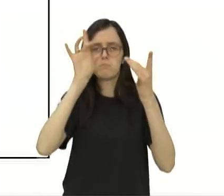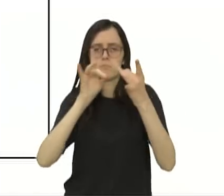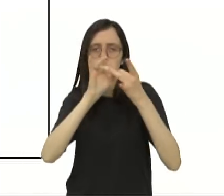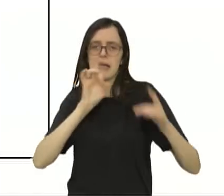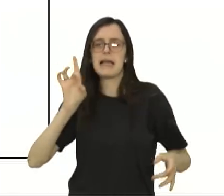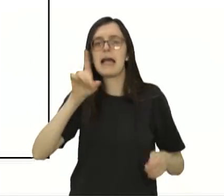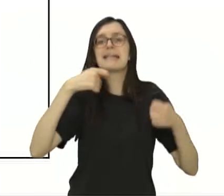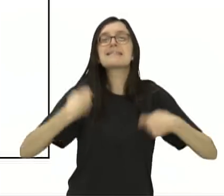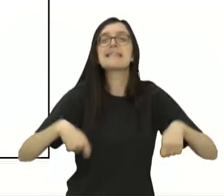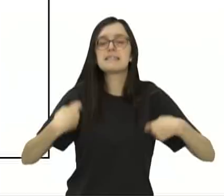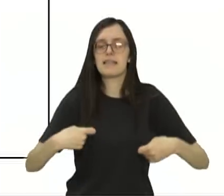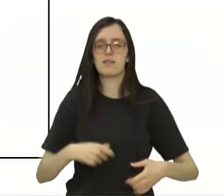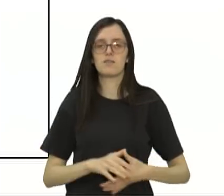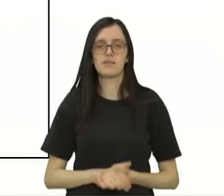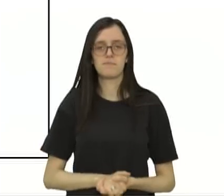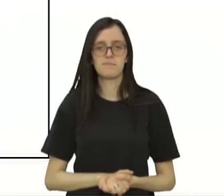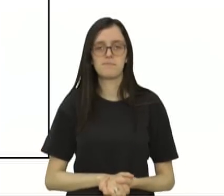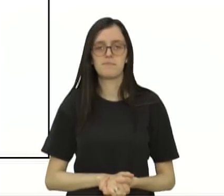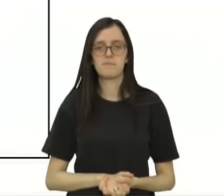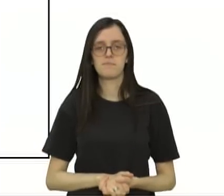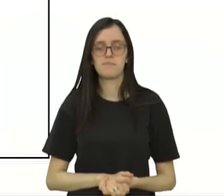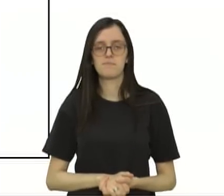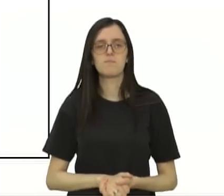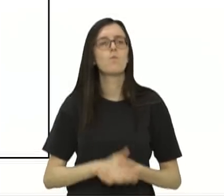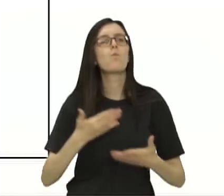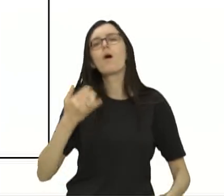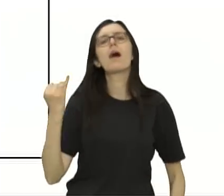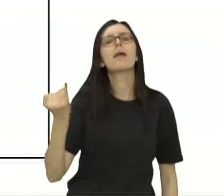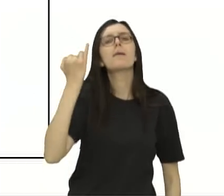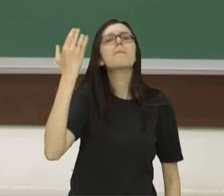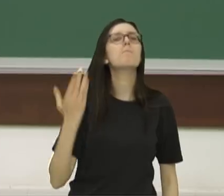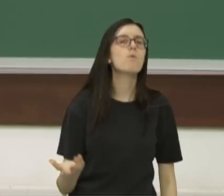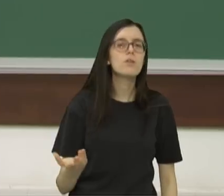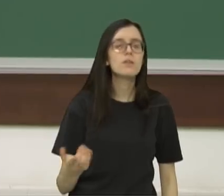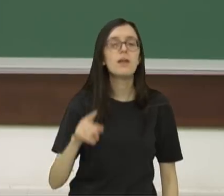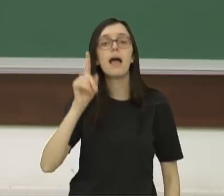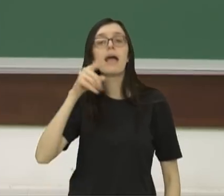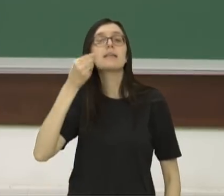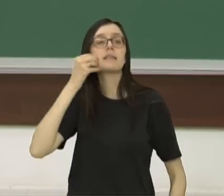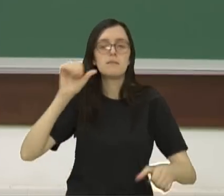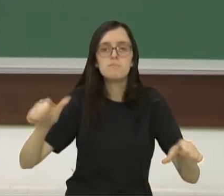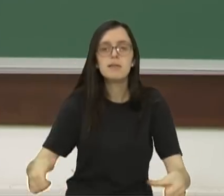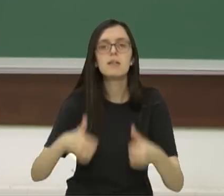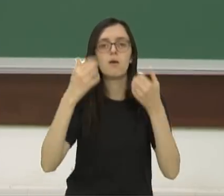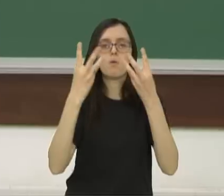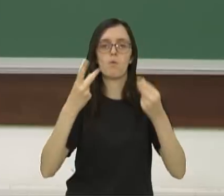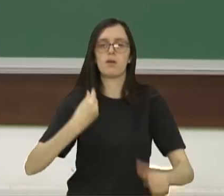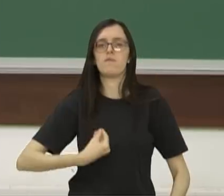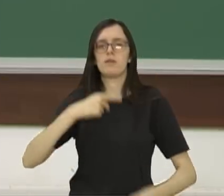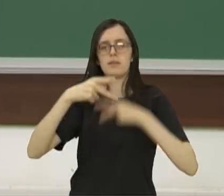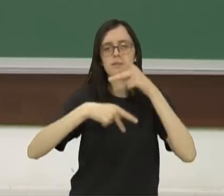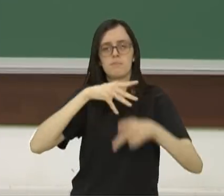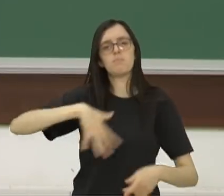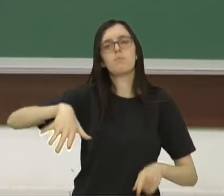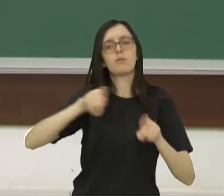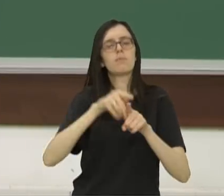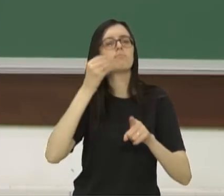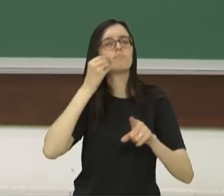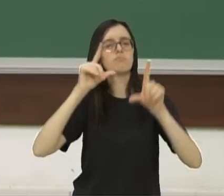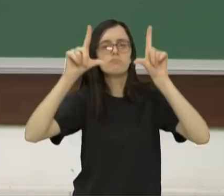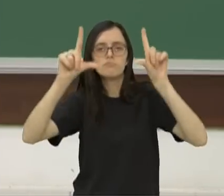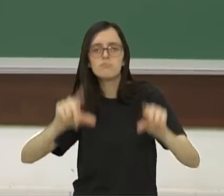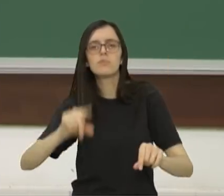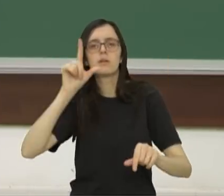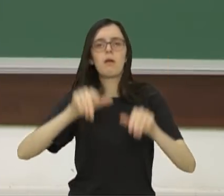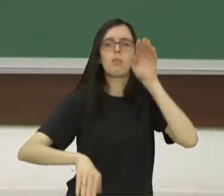e necessidades específicas. Qual que é a importância? Para melhorar a qualidade de vida da população e